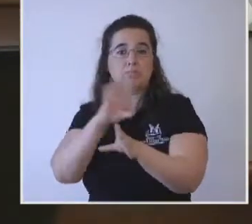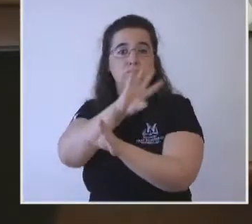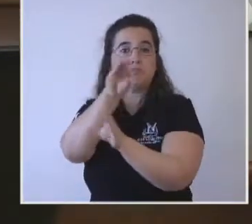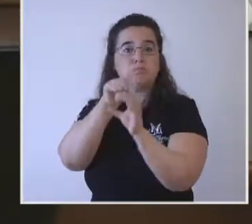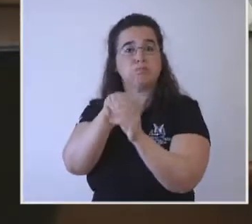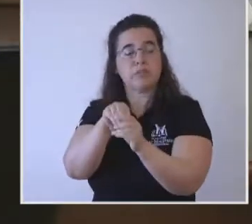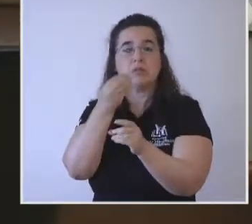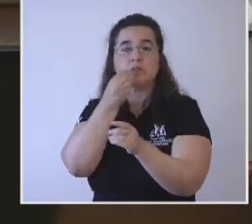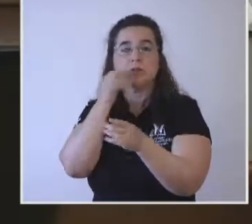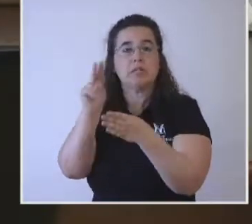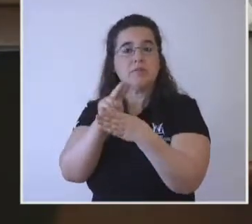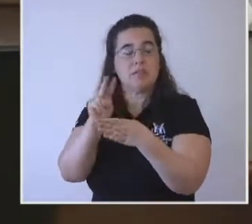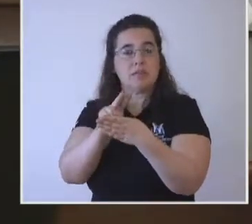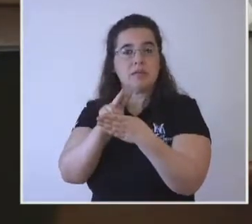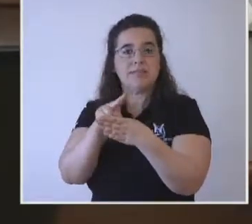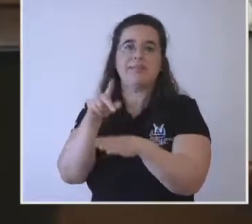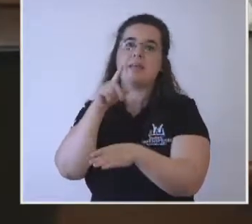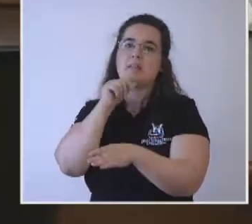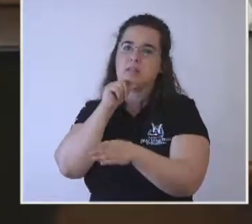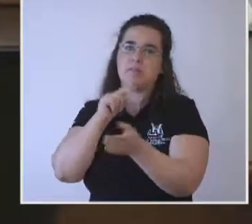Olhem a prevalência da diabetes.